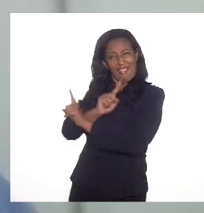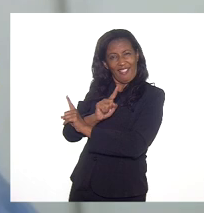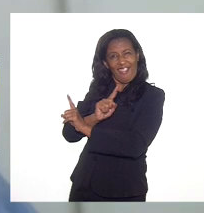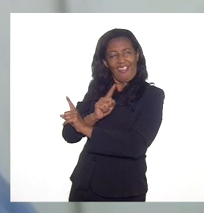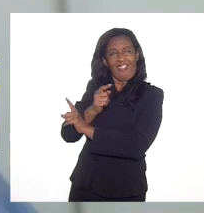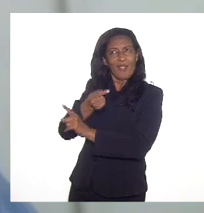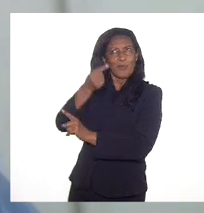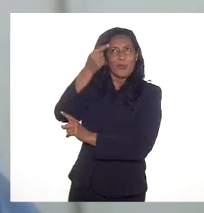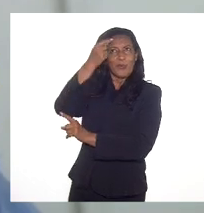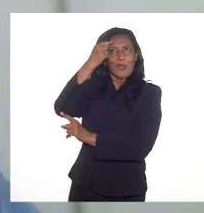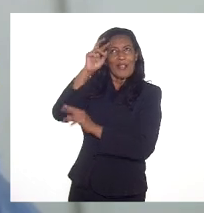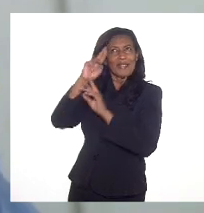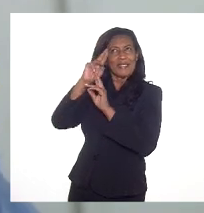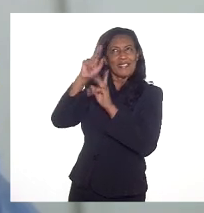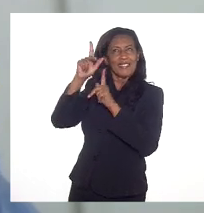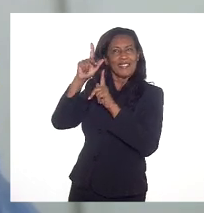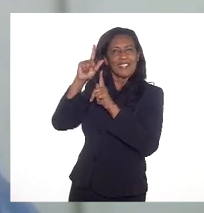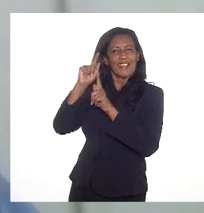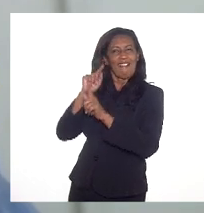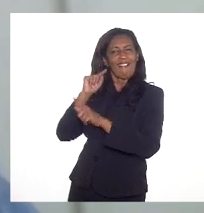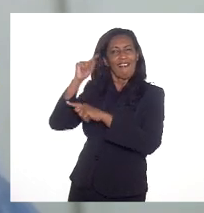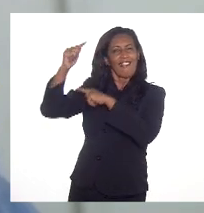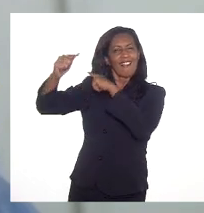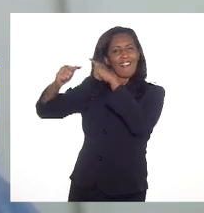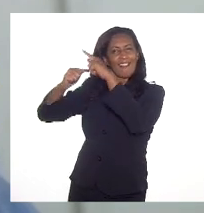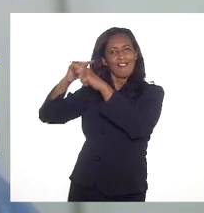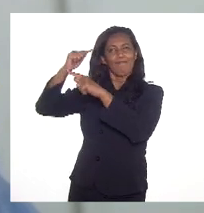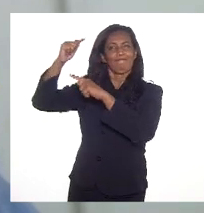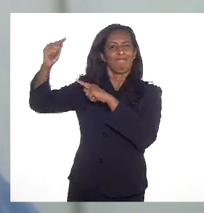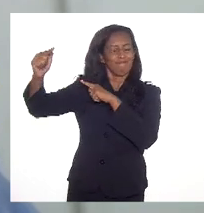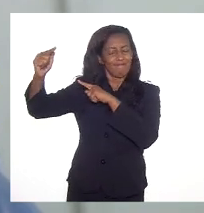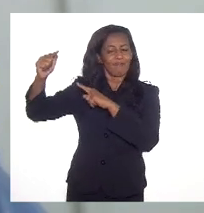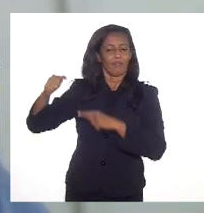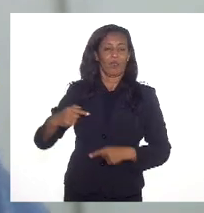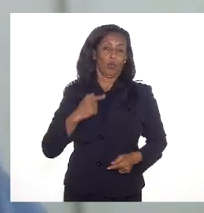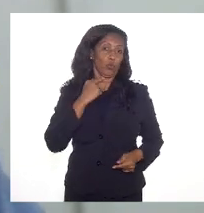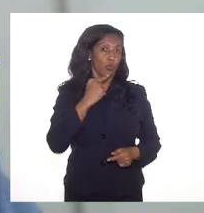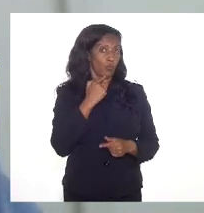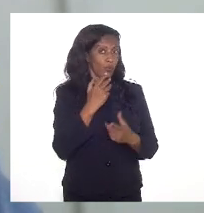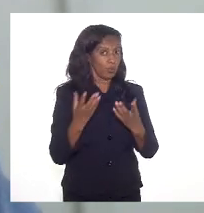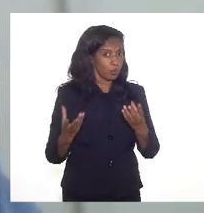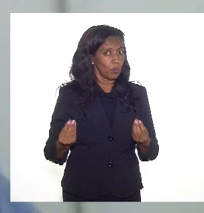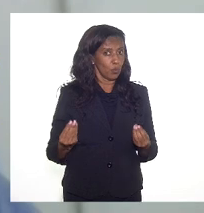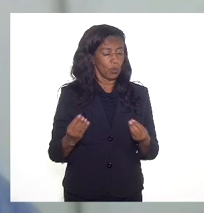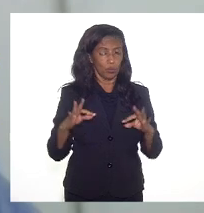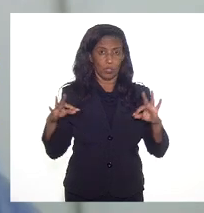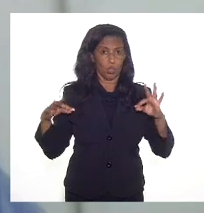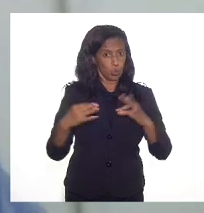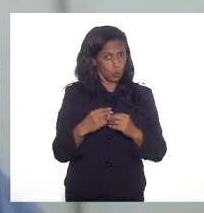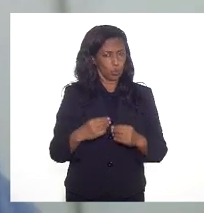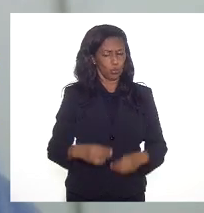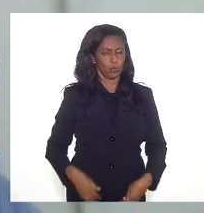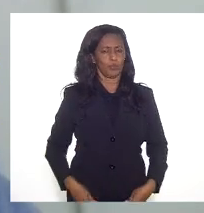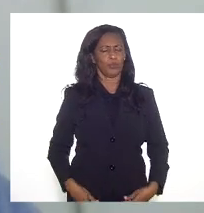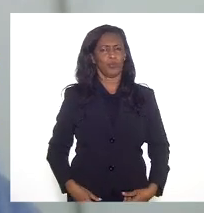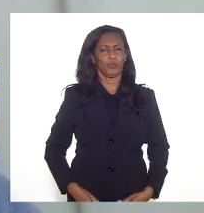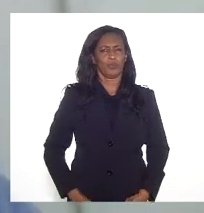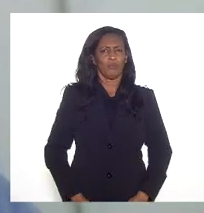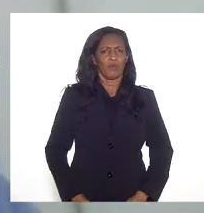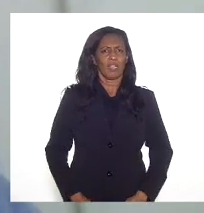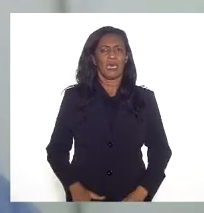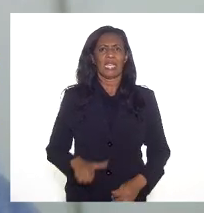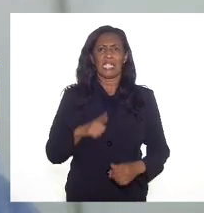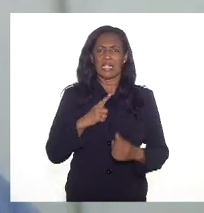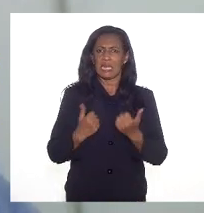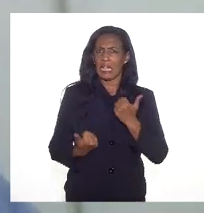avanços. Eu duvido muito de tudo aquilo que tem apoio